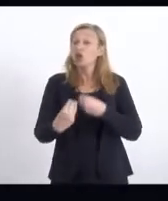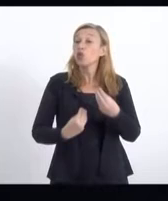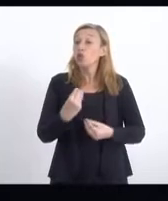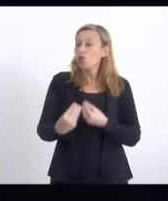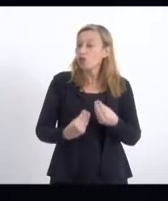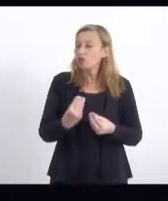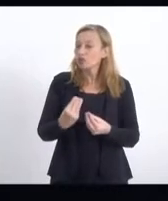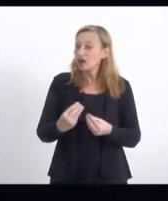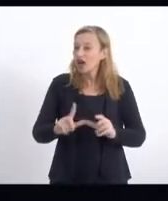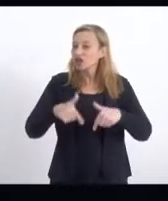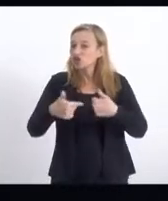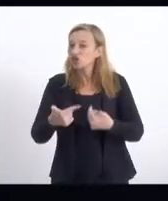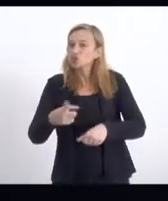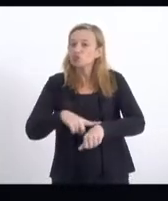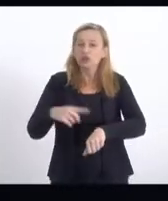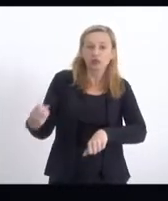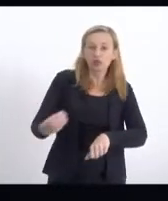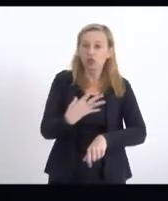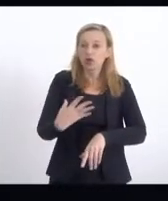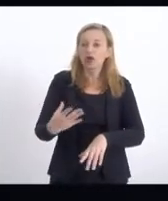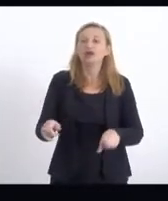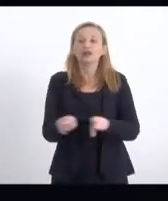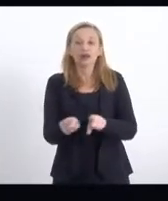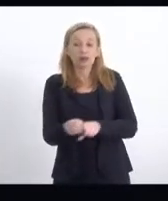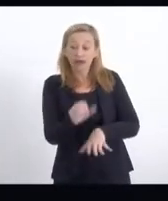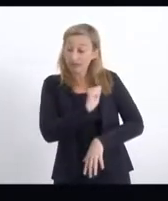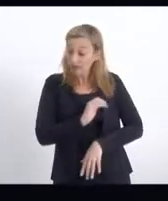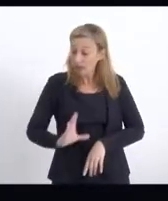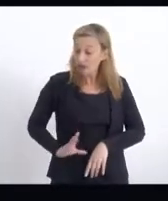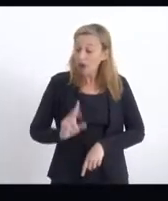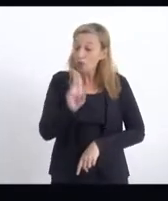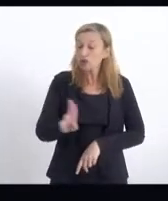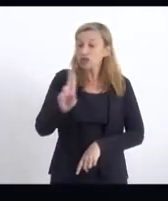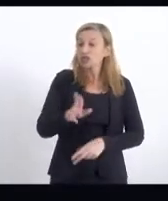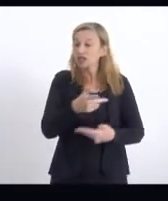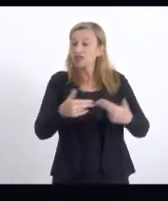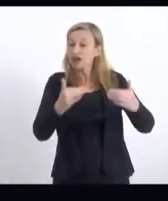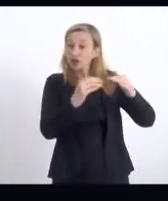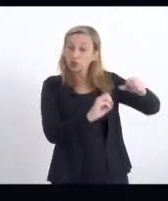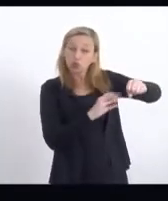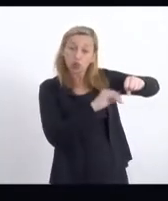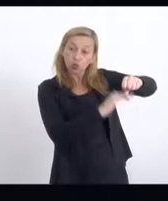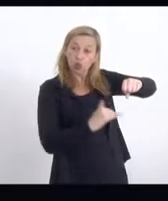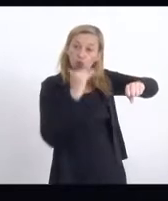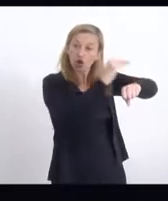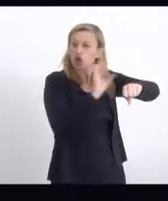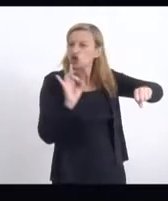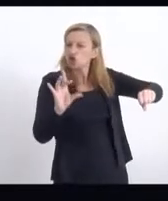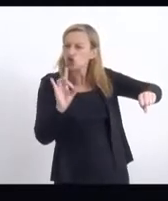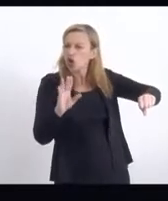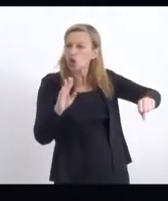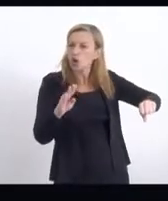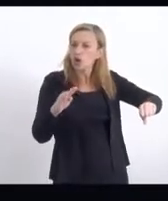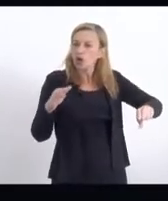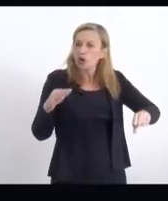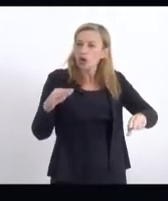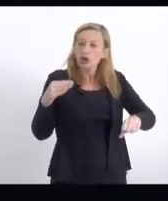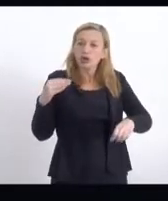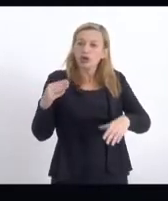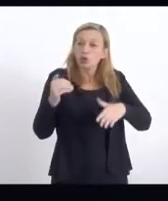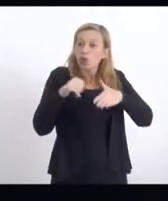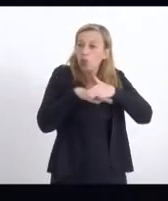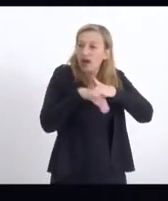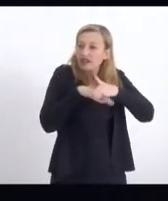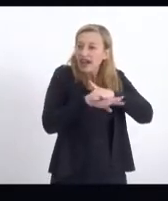novo momento? E devo dizer que o André também está usando, porque tem muito soberano, fundo soberano, que é só poupança, gente. Esse não, é um